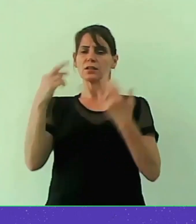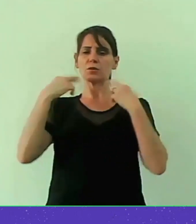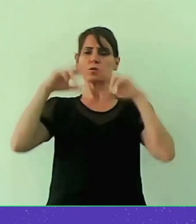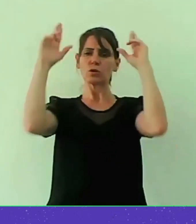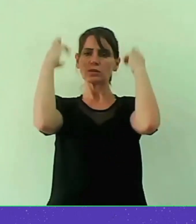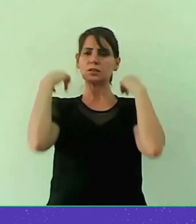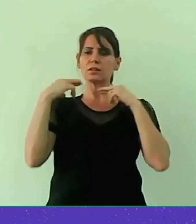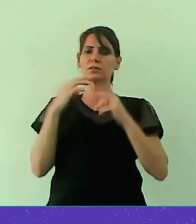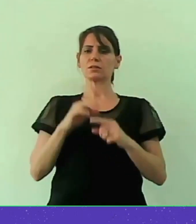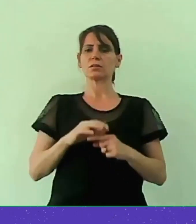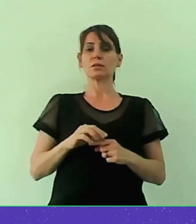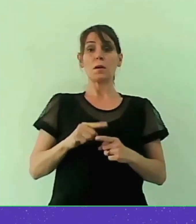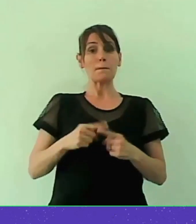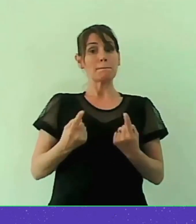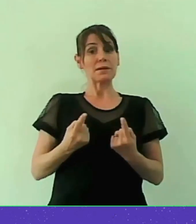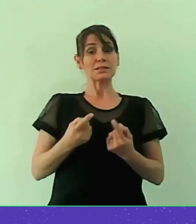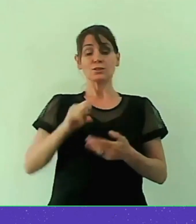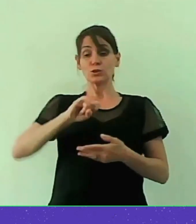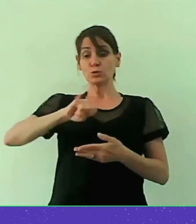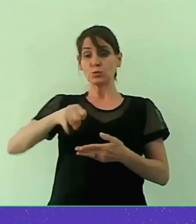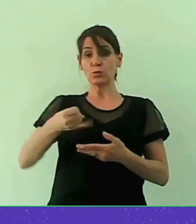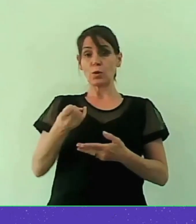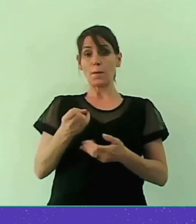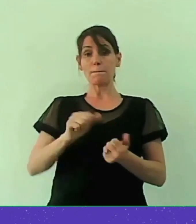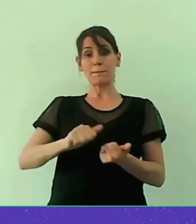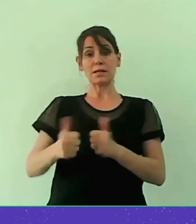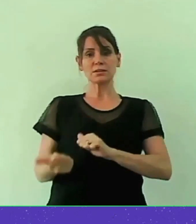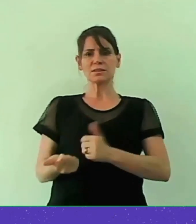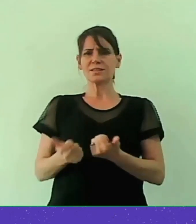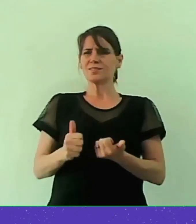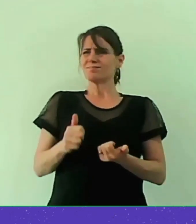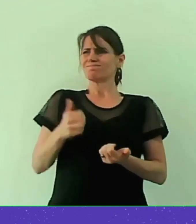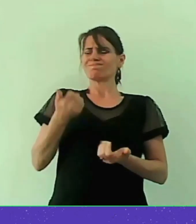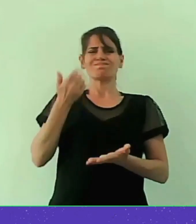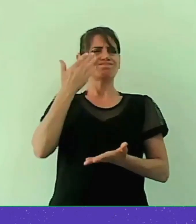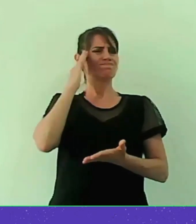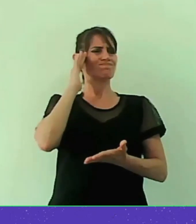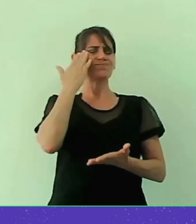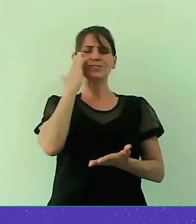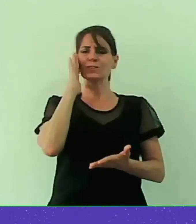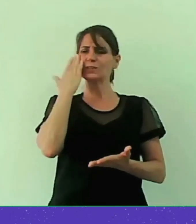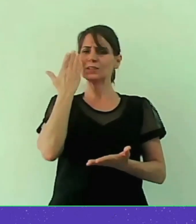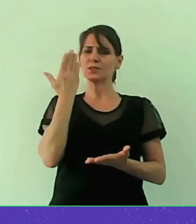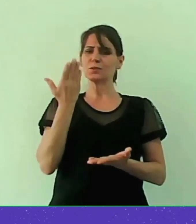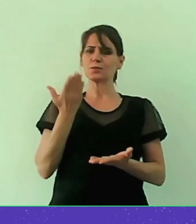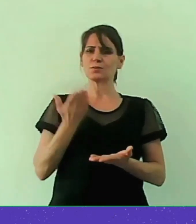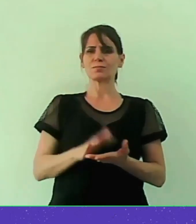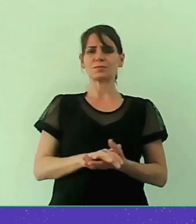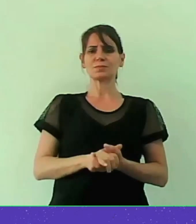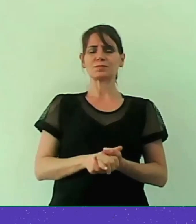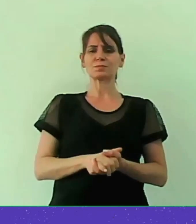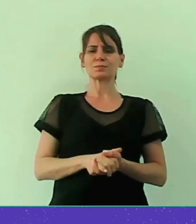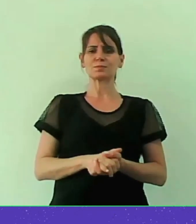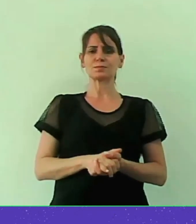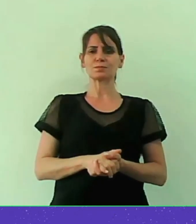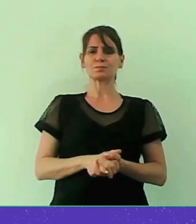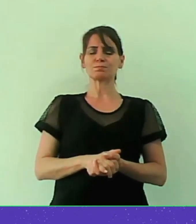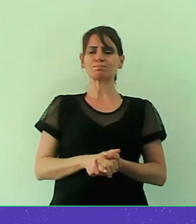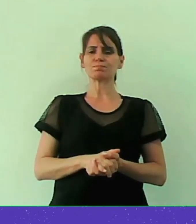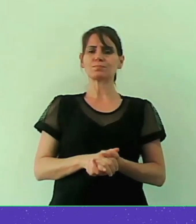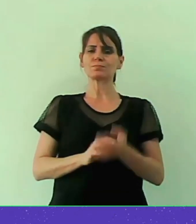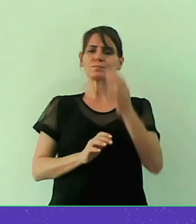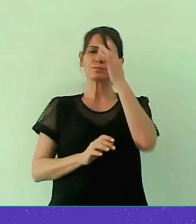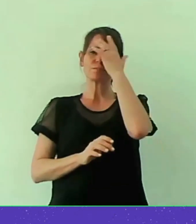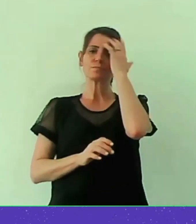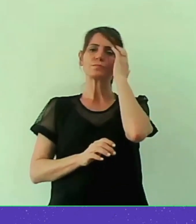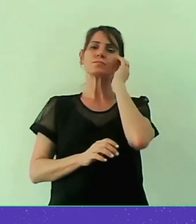João Batista não entendeu, não o entendeu e acabou ficando. Então, queridos